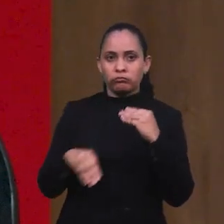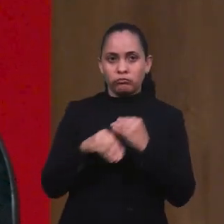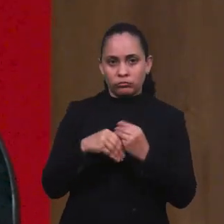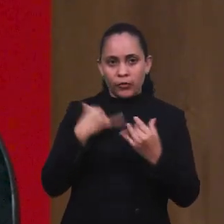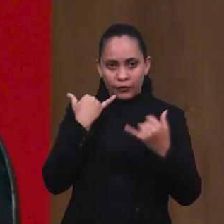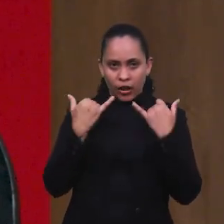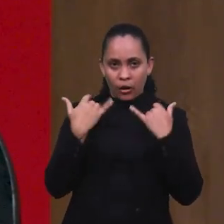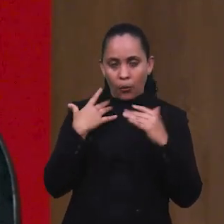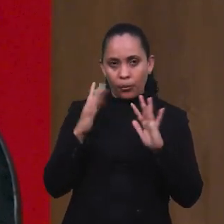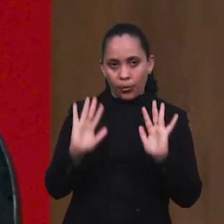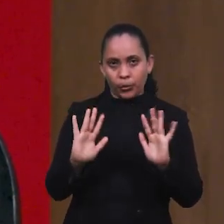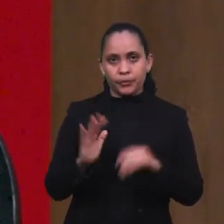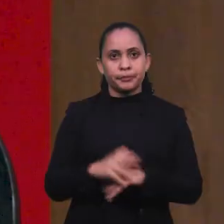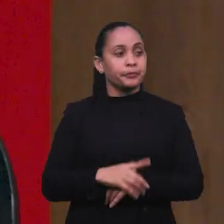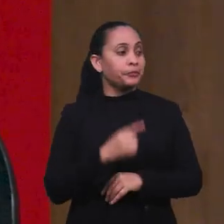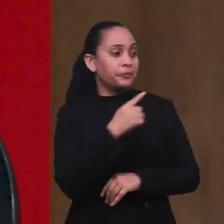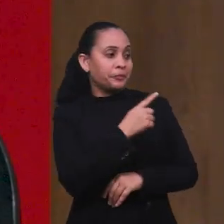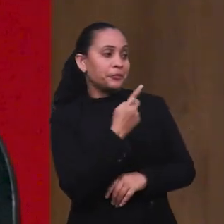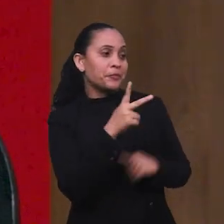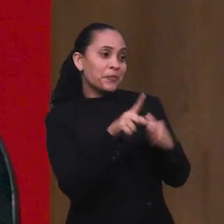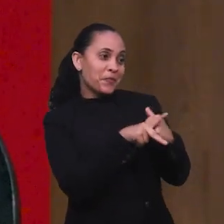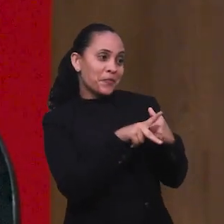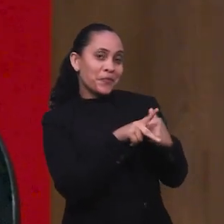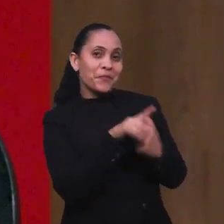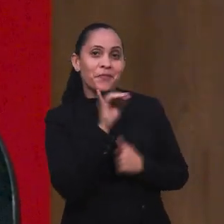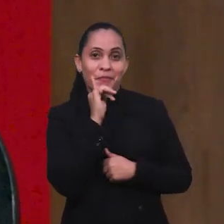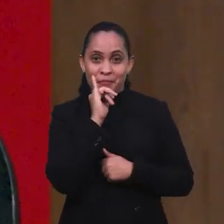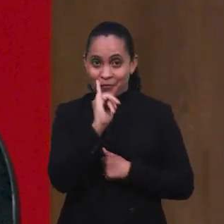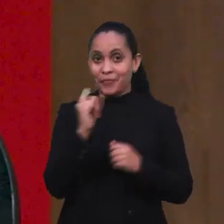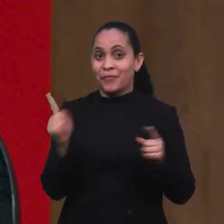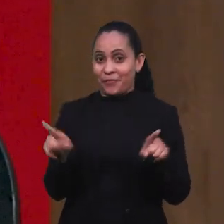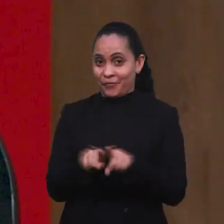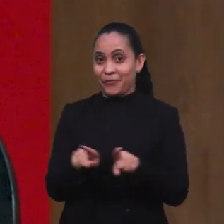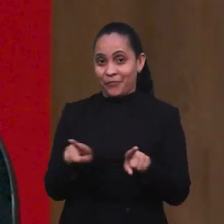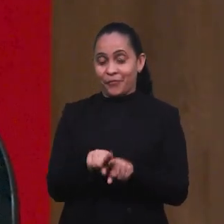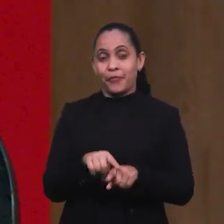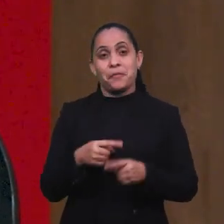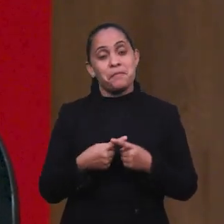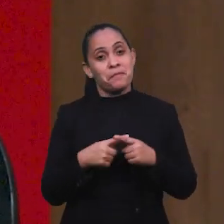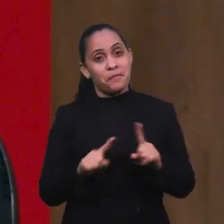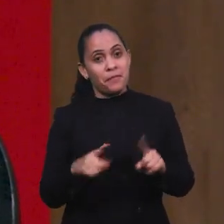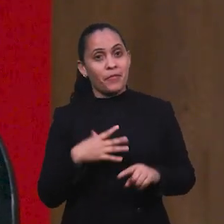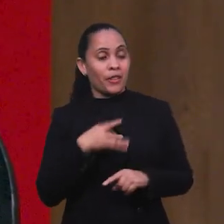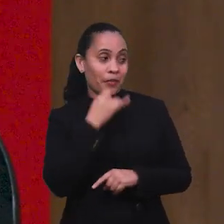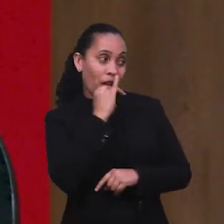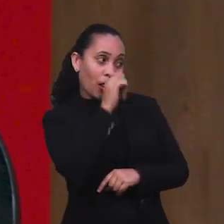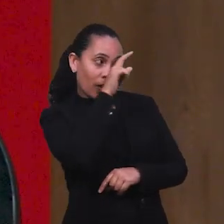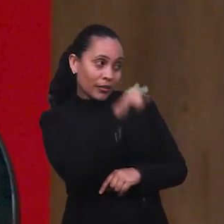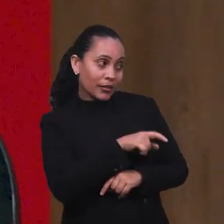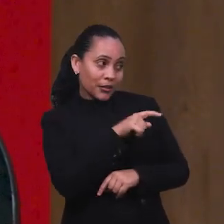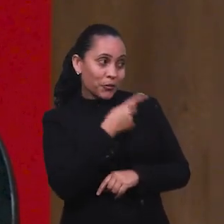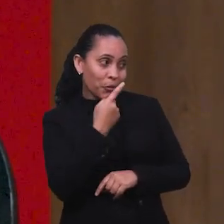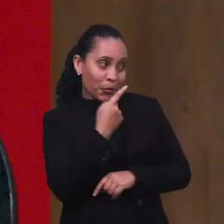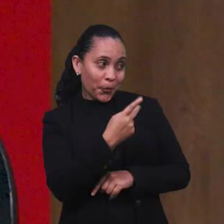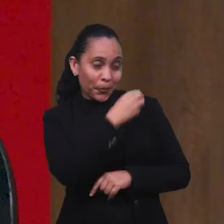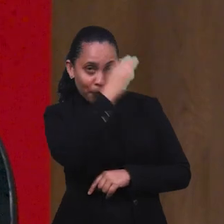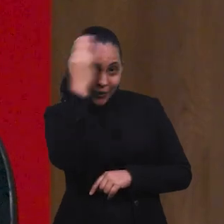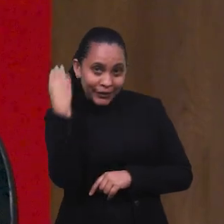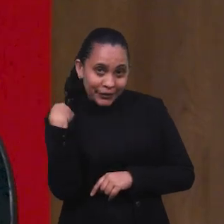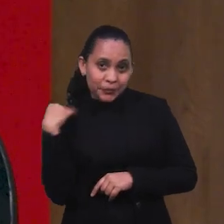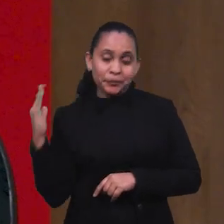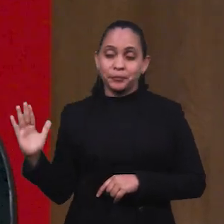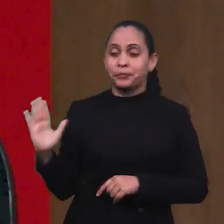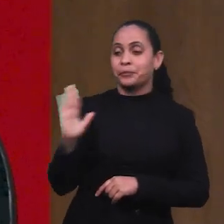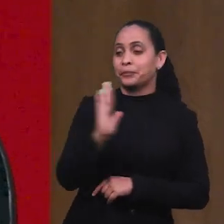alguns comentários aí. Depois tem que falar de Pedro ainda, né? Pedro. Vou falar de Pedro também. Mas falando aqui, já que você citou Maria,